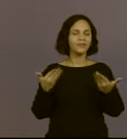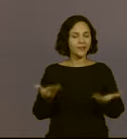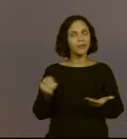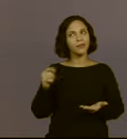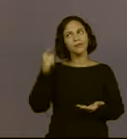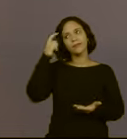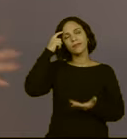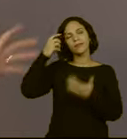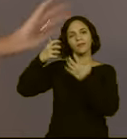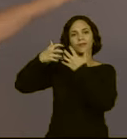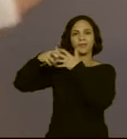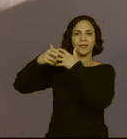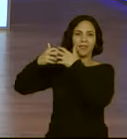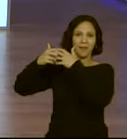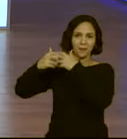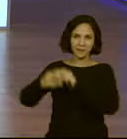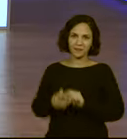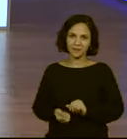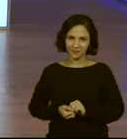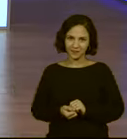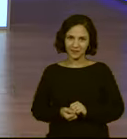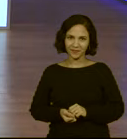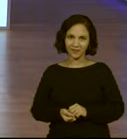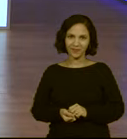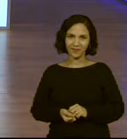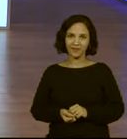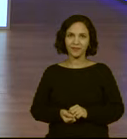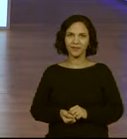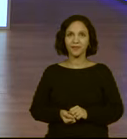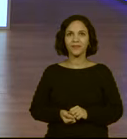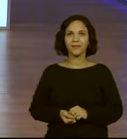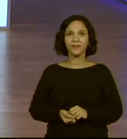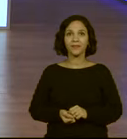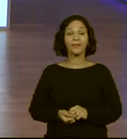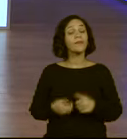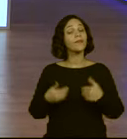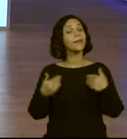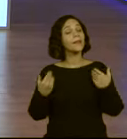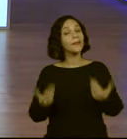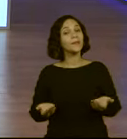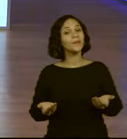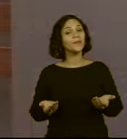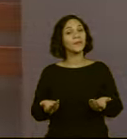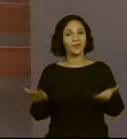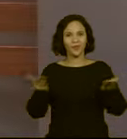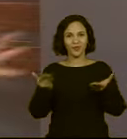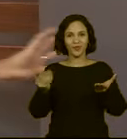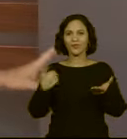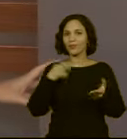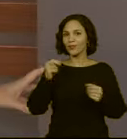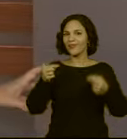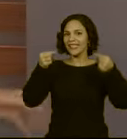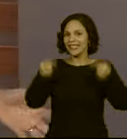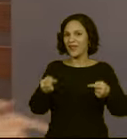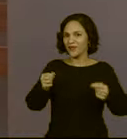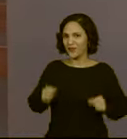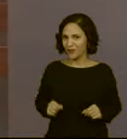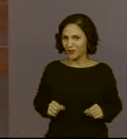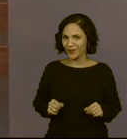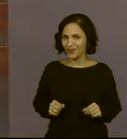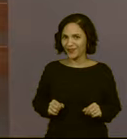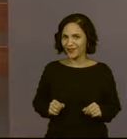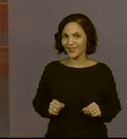a questão que a gente precisa ficar atento Oi e aí a gente vai fazer aqui um desafio